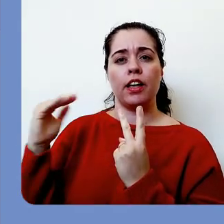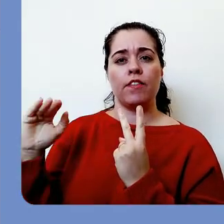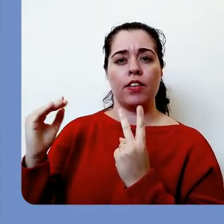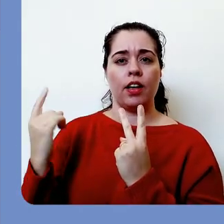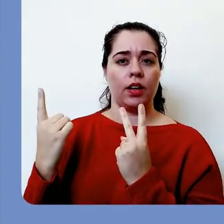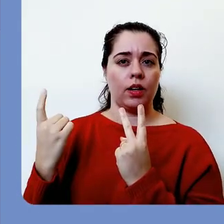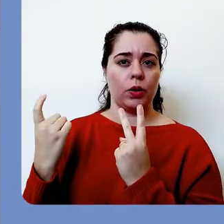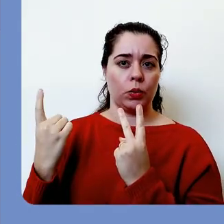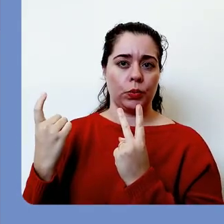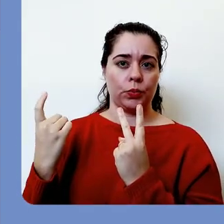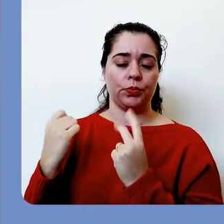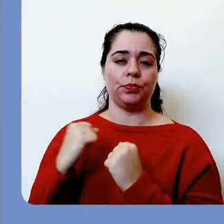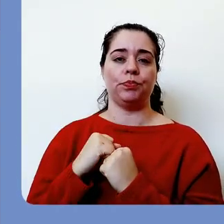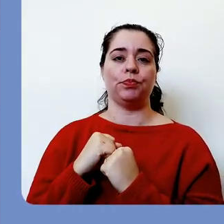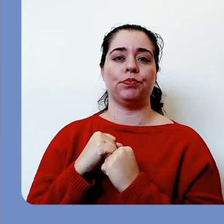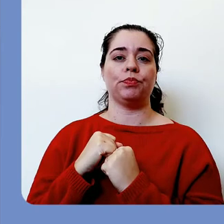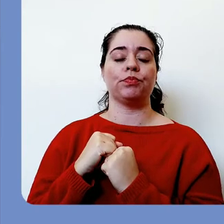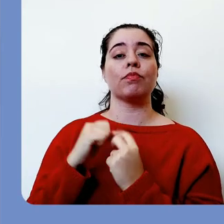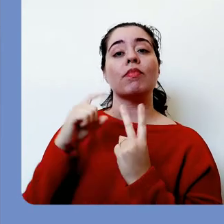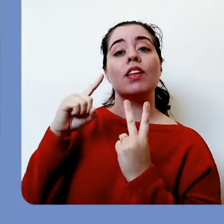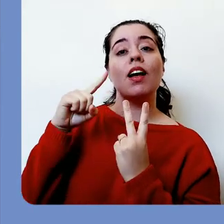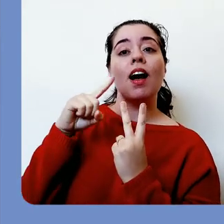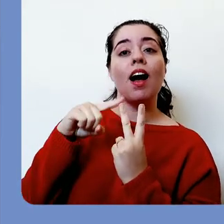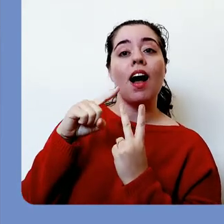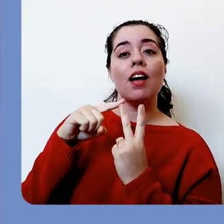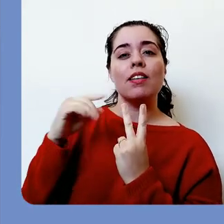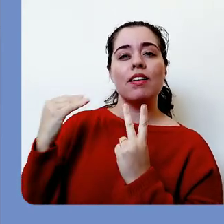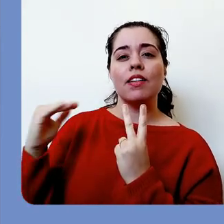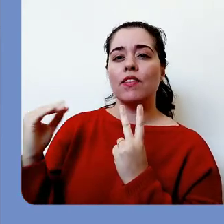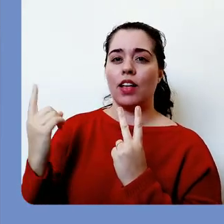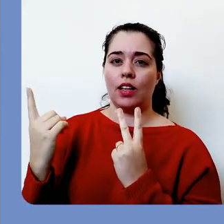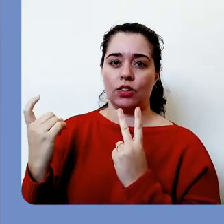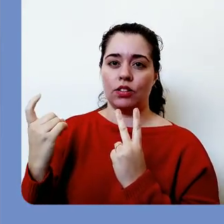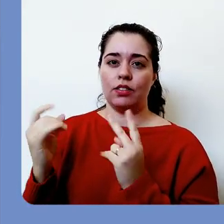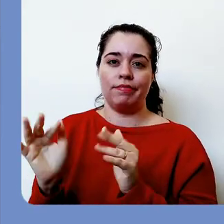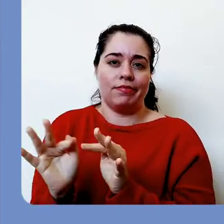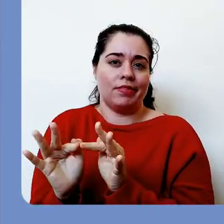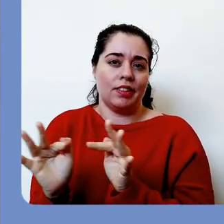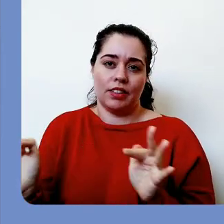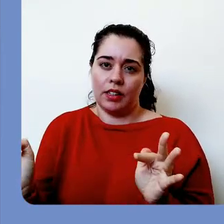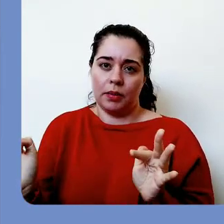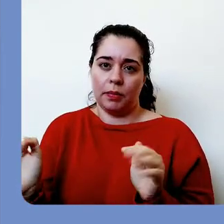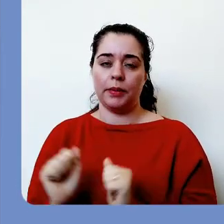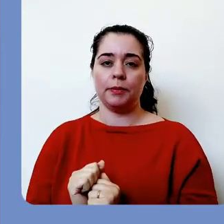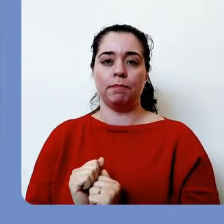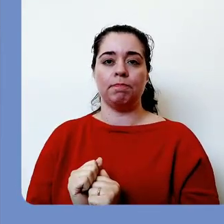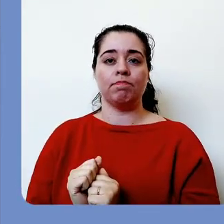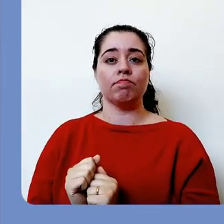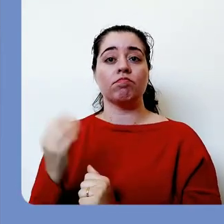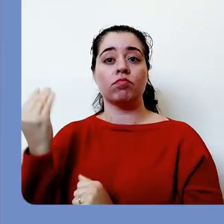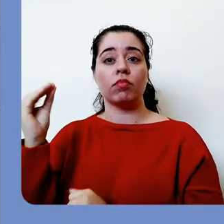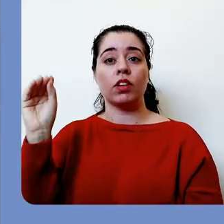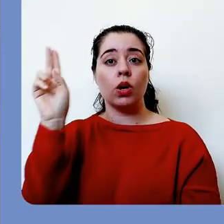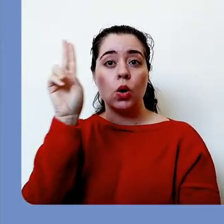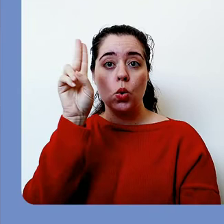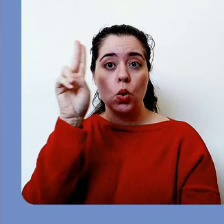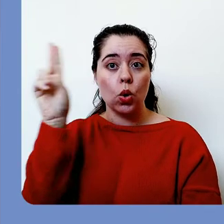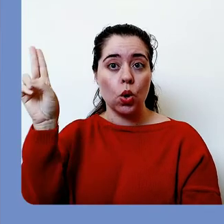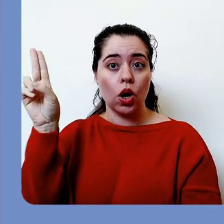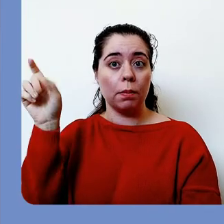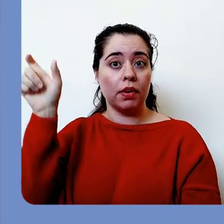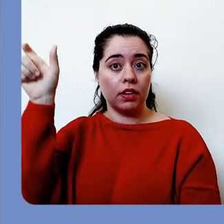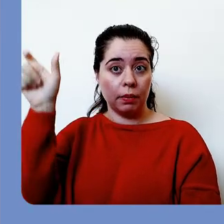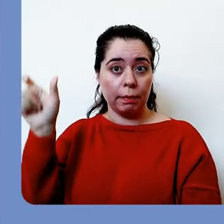você pode selecionar um participante por exemplo e editar os tópicos abordados que vão aparecer